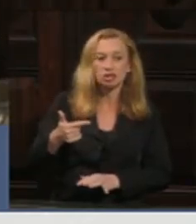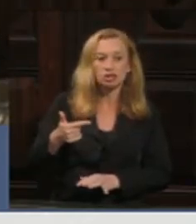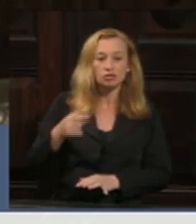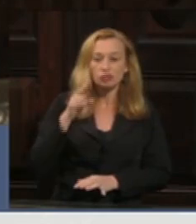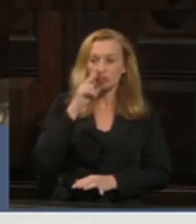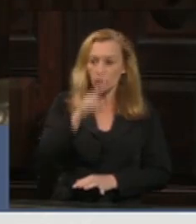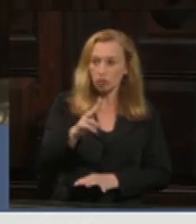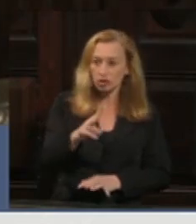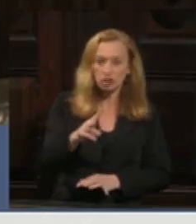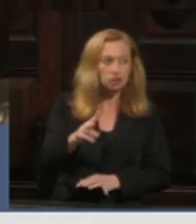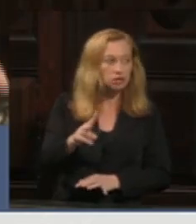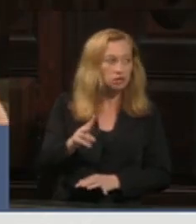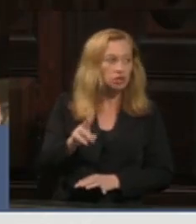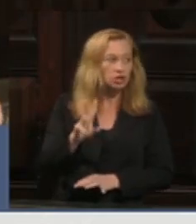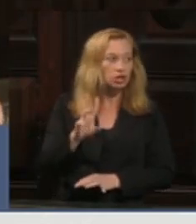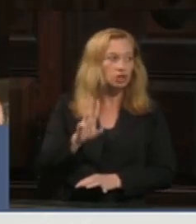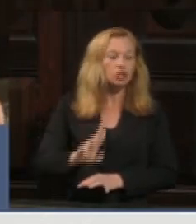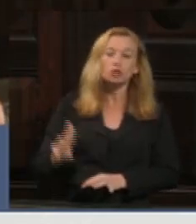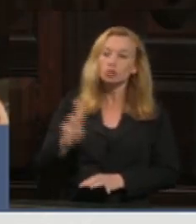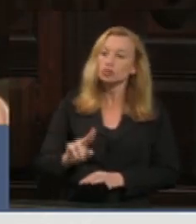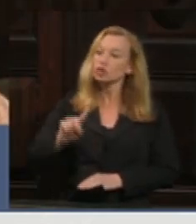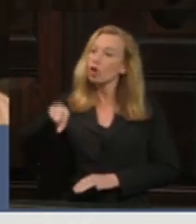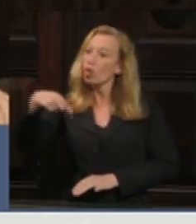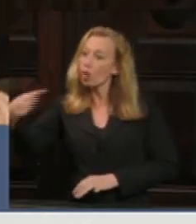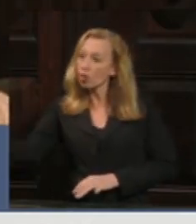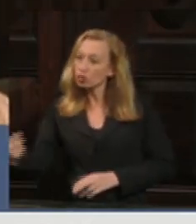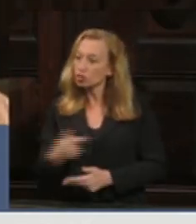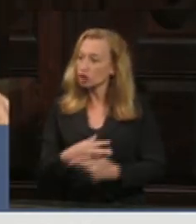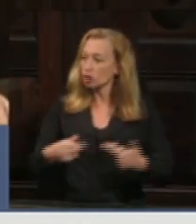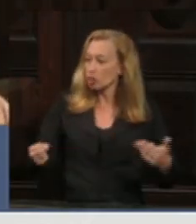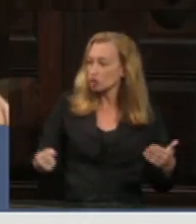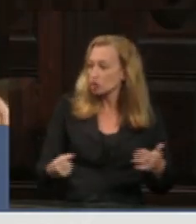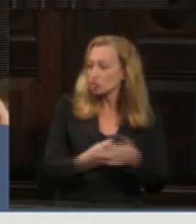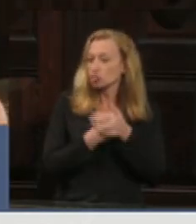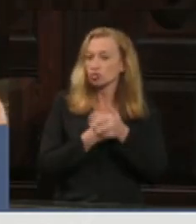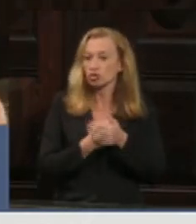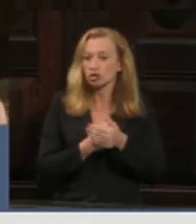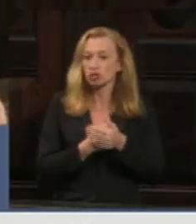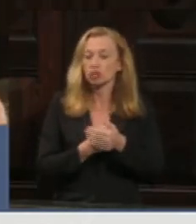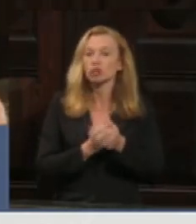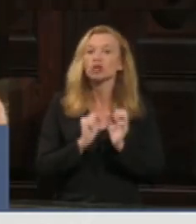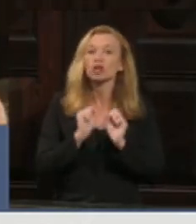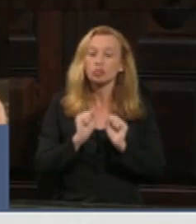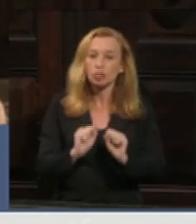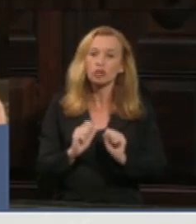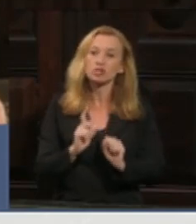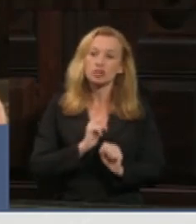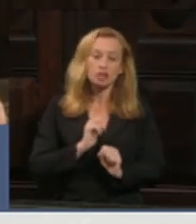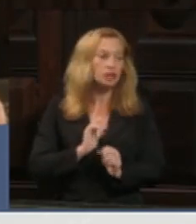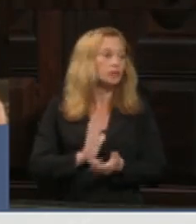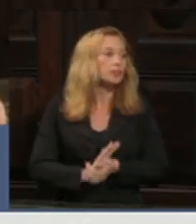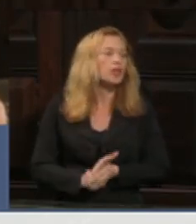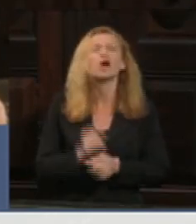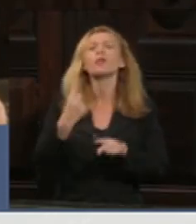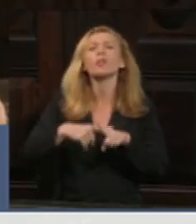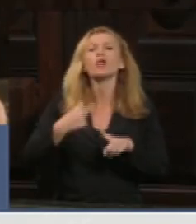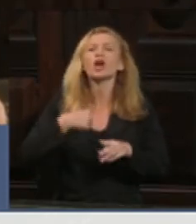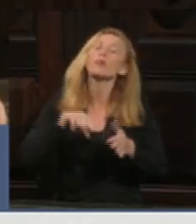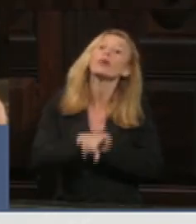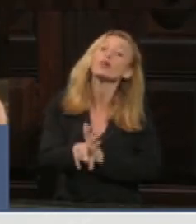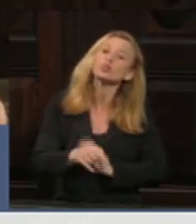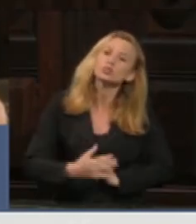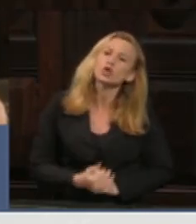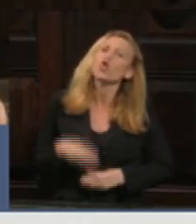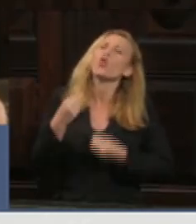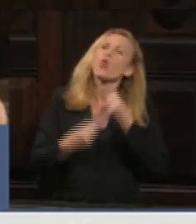de outros negócios escusos que possam estar envolvidos. Porque eu pergunto,